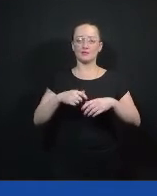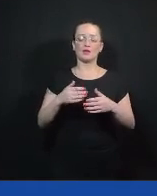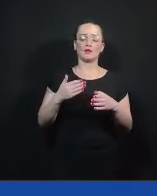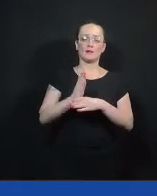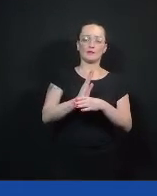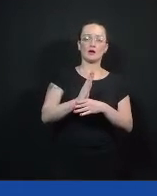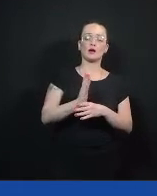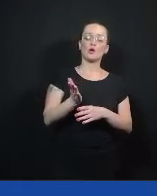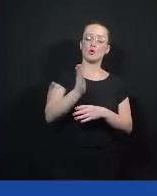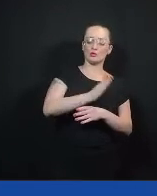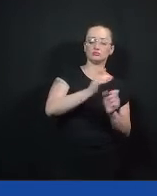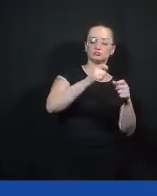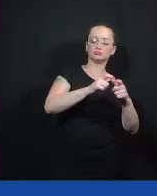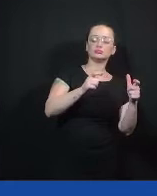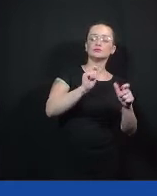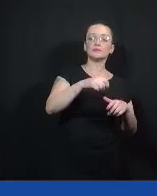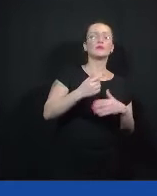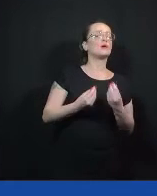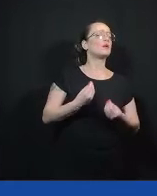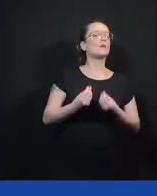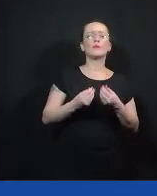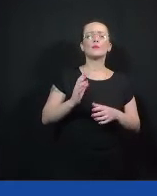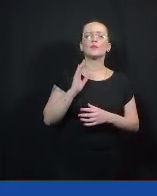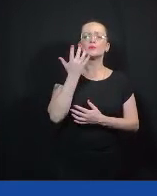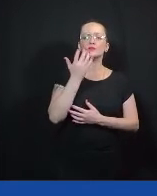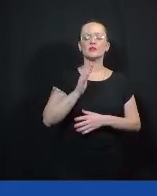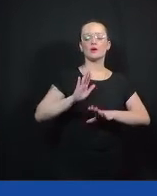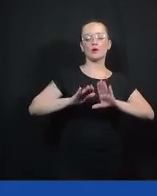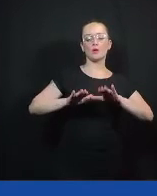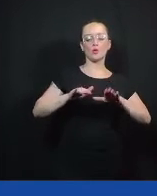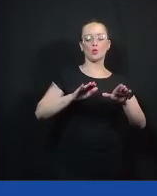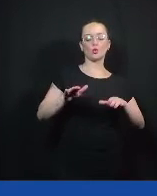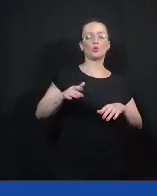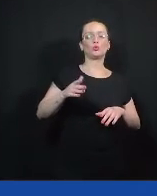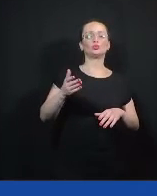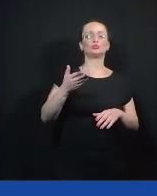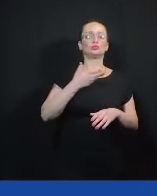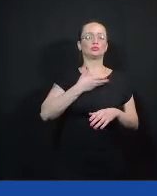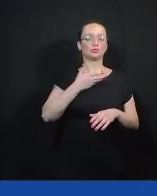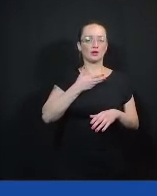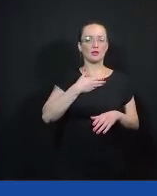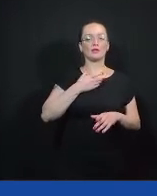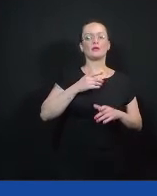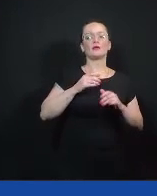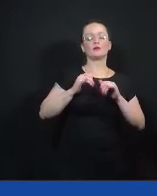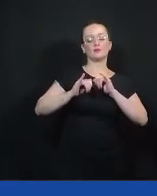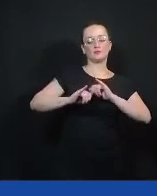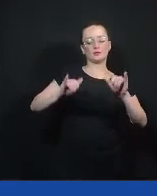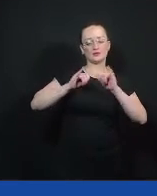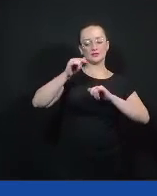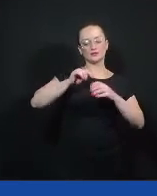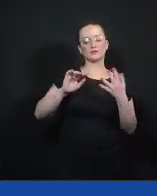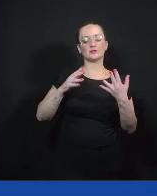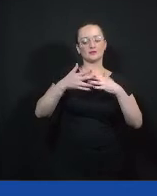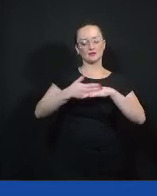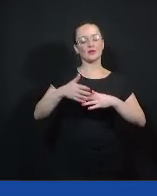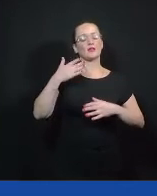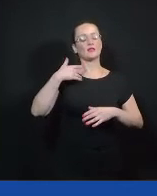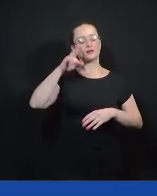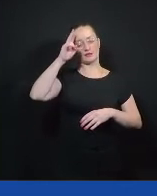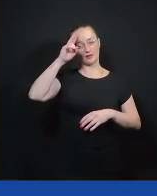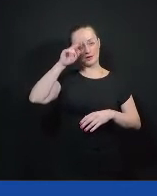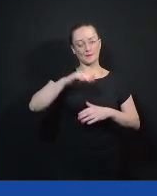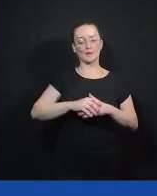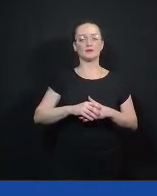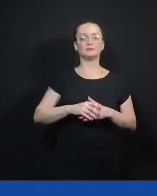a disputar as eleições. E por que isso aconteceu? Alguns colegas aí de programação aqui do Cidadania em Cena devem